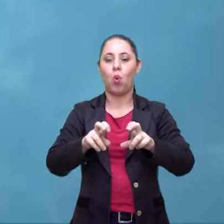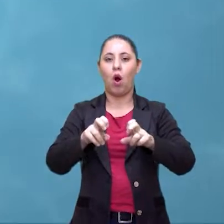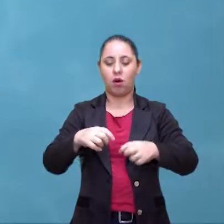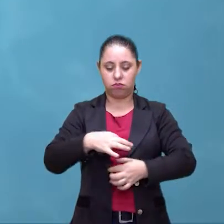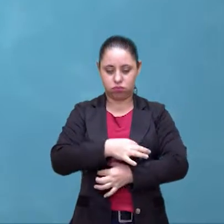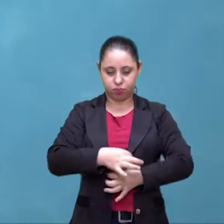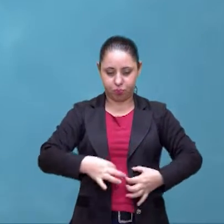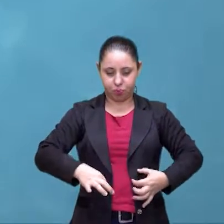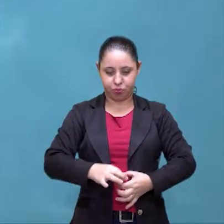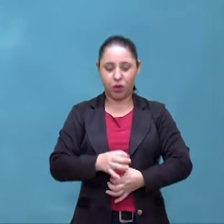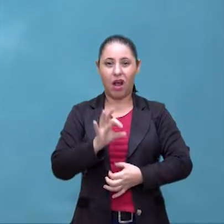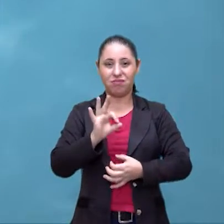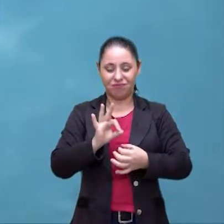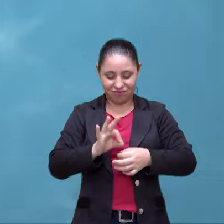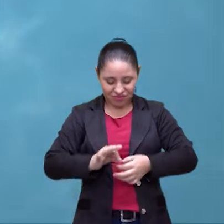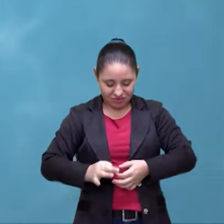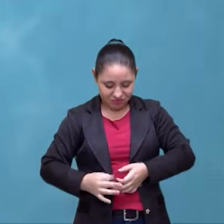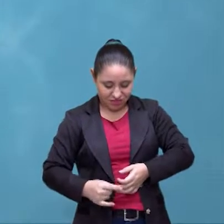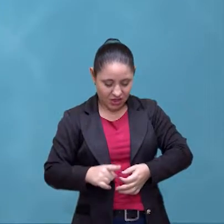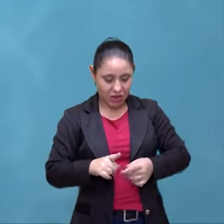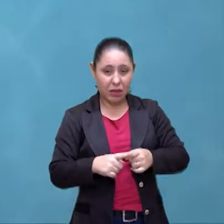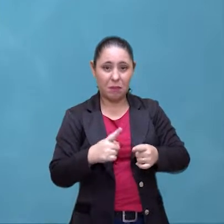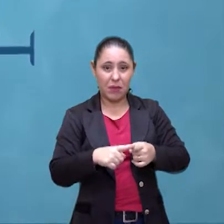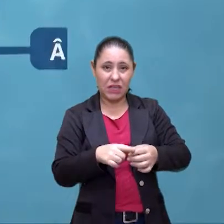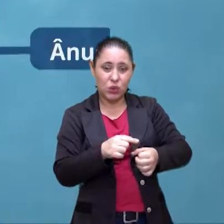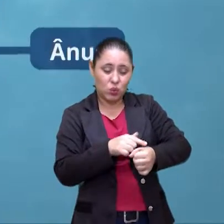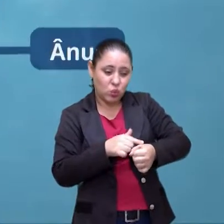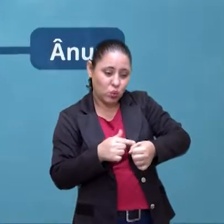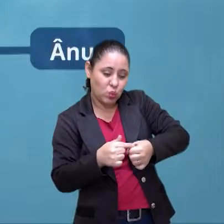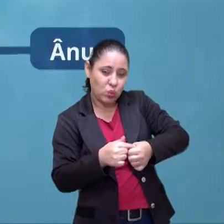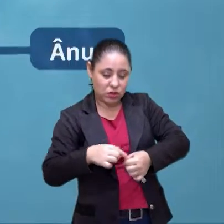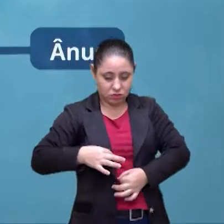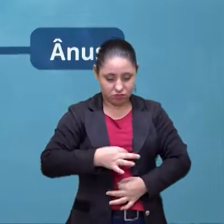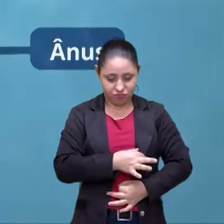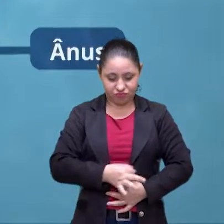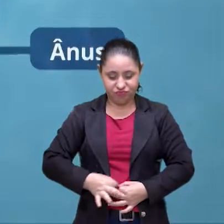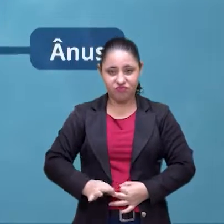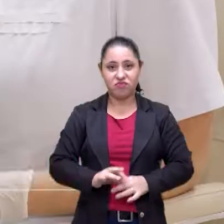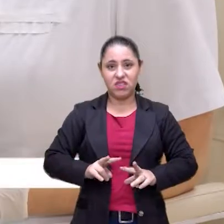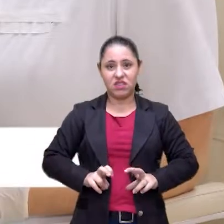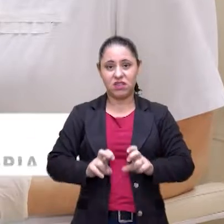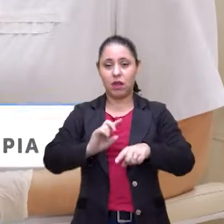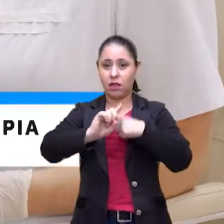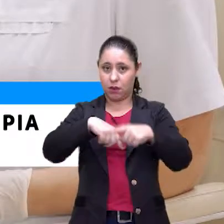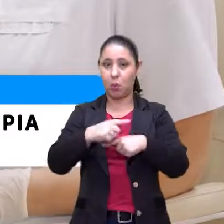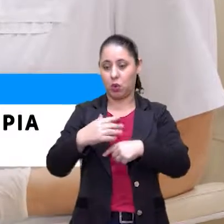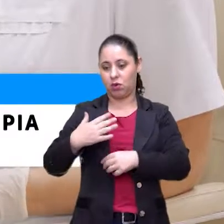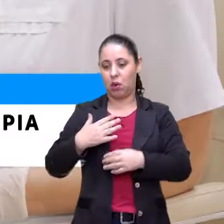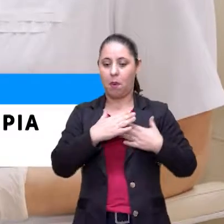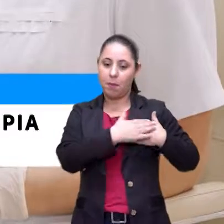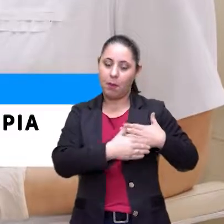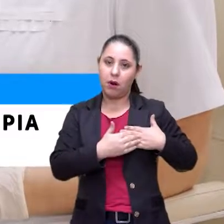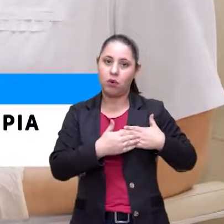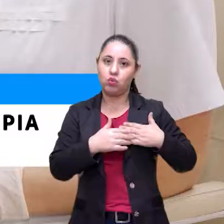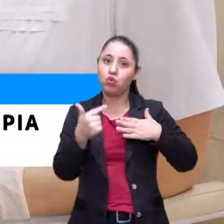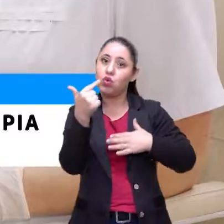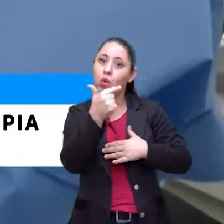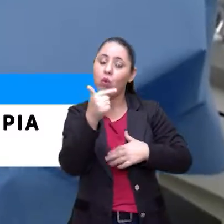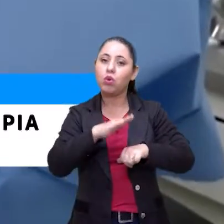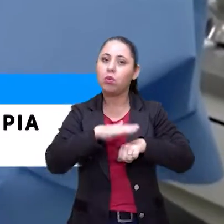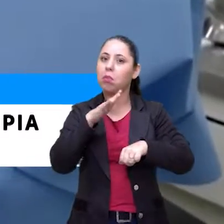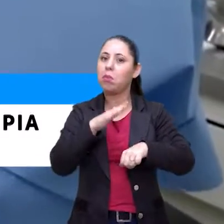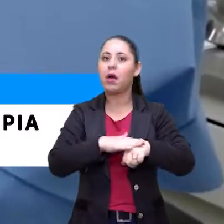O câncer colorretal é um tumor maligno que se instala no reto e intestino grosso, sendo, depois do câncer de mama,